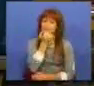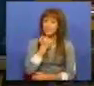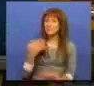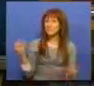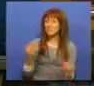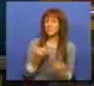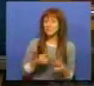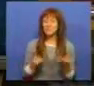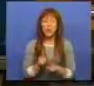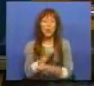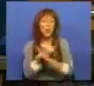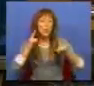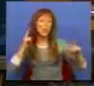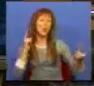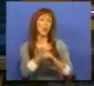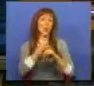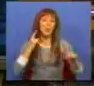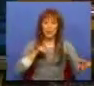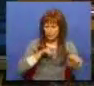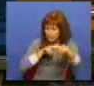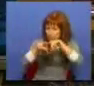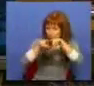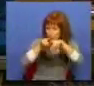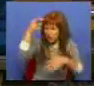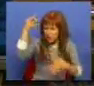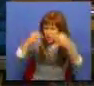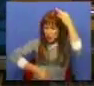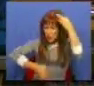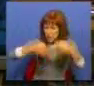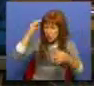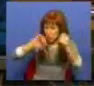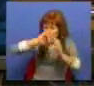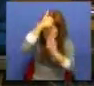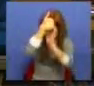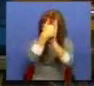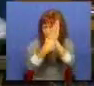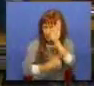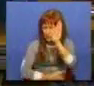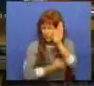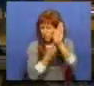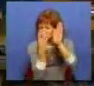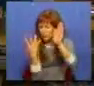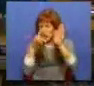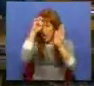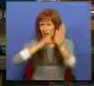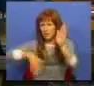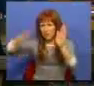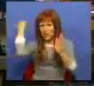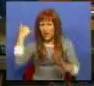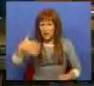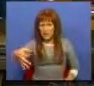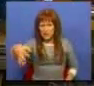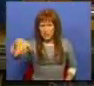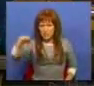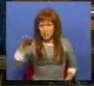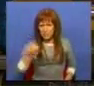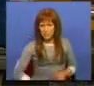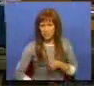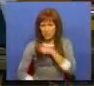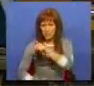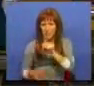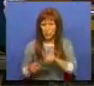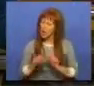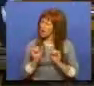agrado que as razões políticas, jurídicas e constitucionais invocadas pelo Partido Socialista